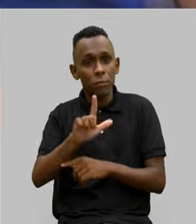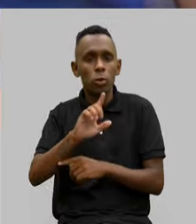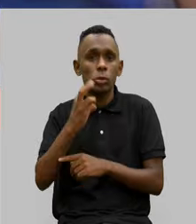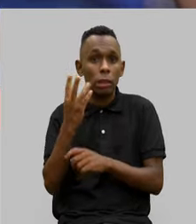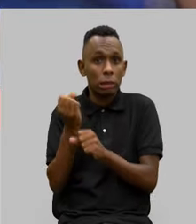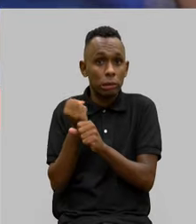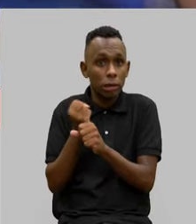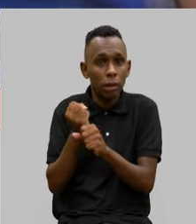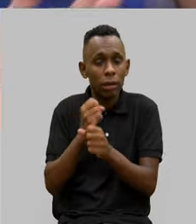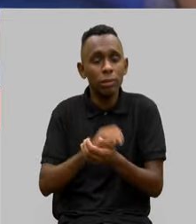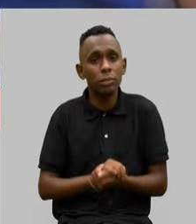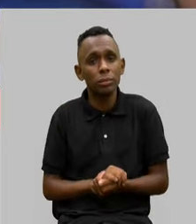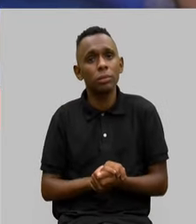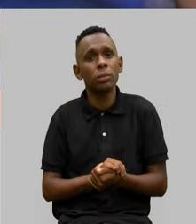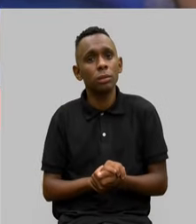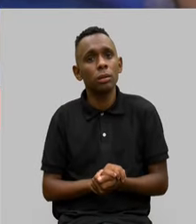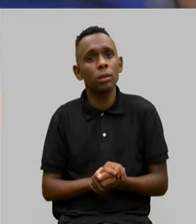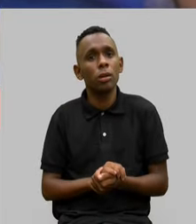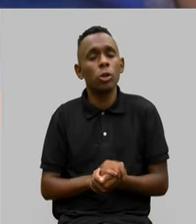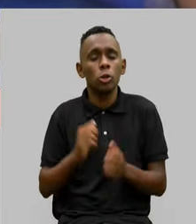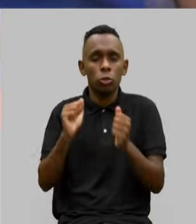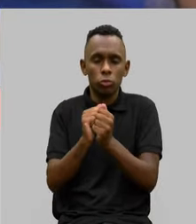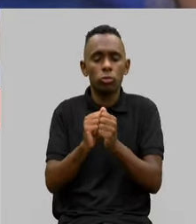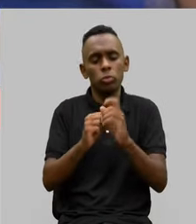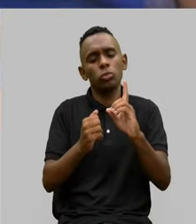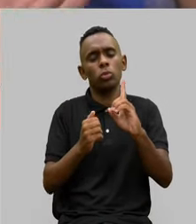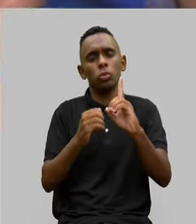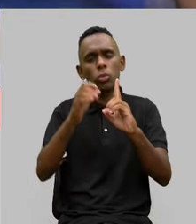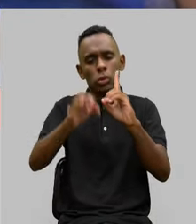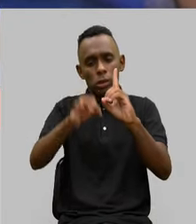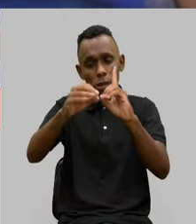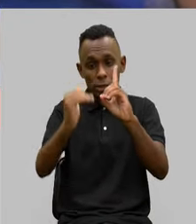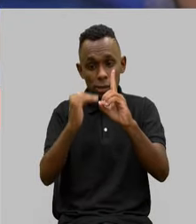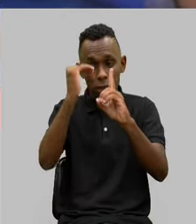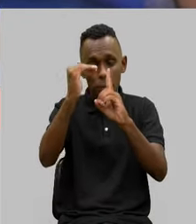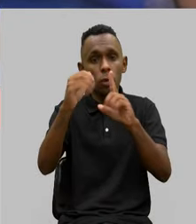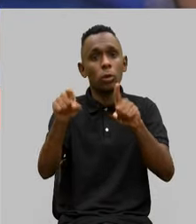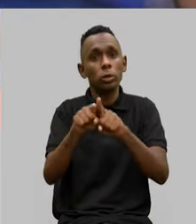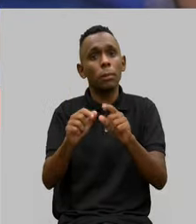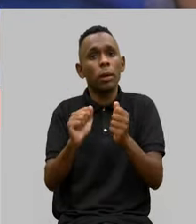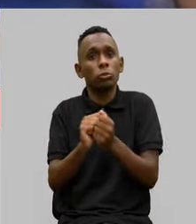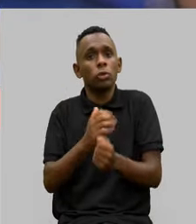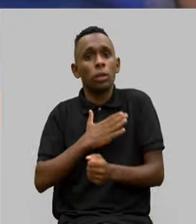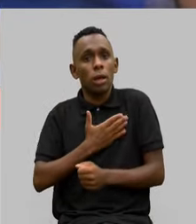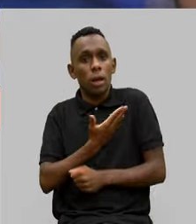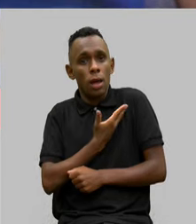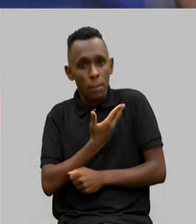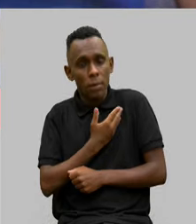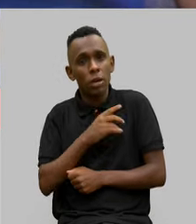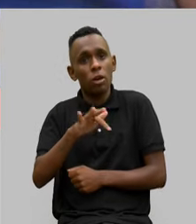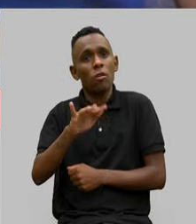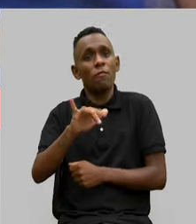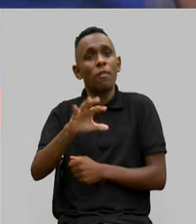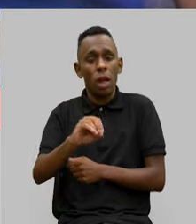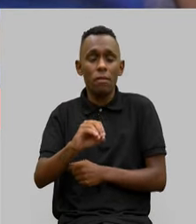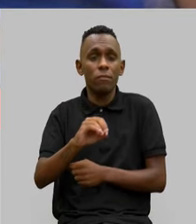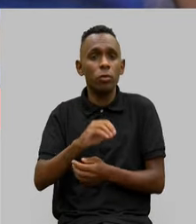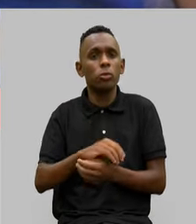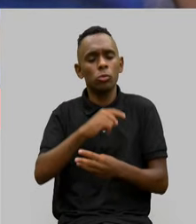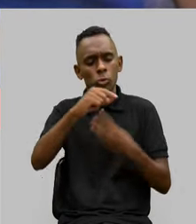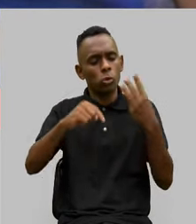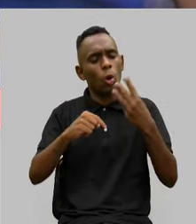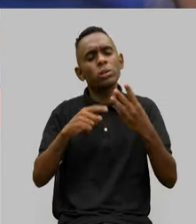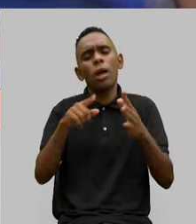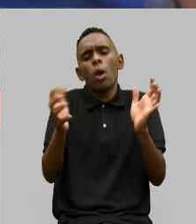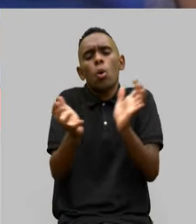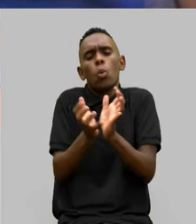eh eu juntamente com o desembargador Henrique beel e o nosso querido amigo defensor Flávio Leles que também compõe a mesa a gente faz parte